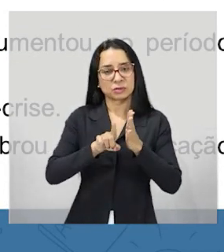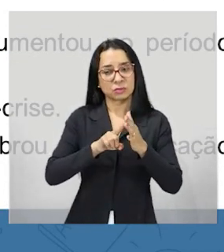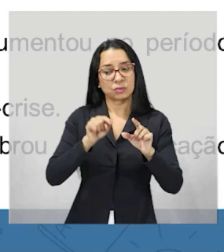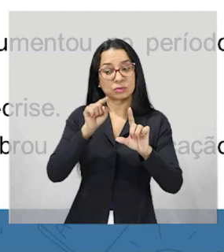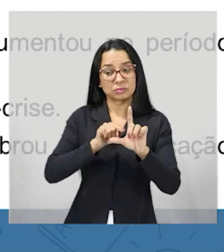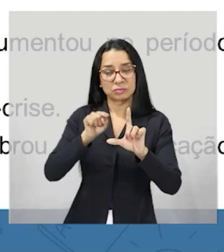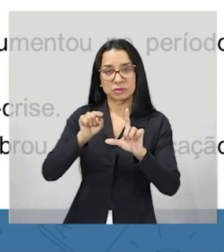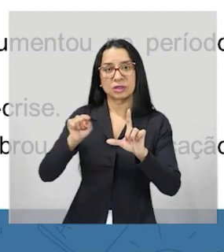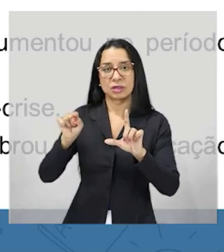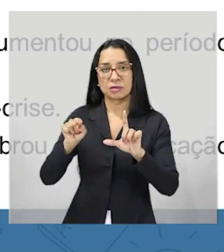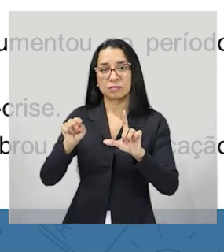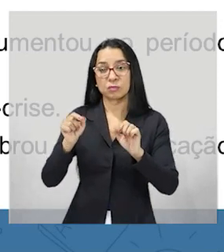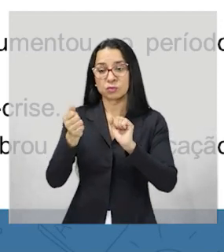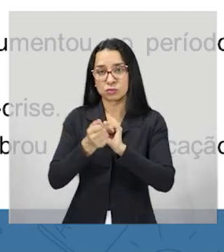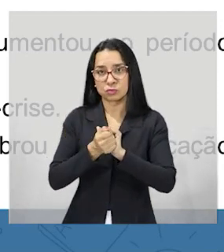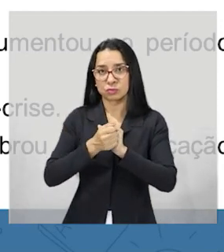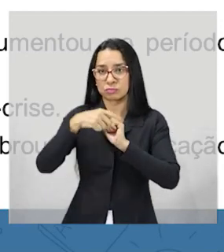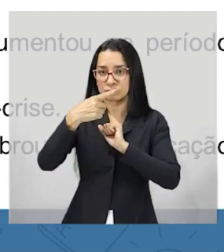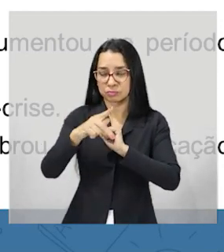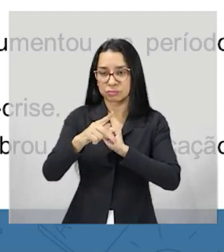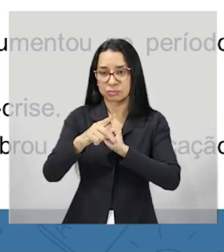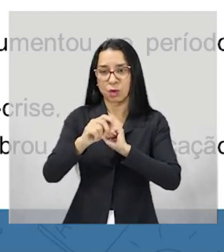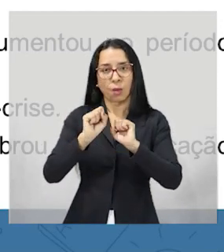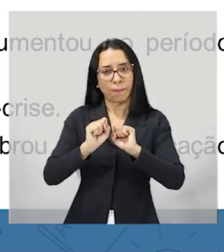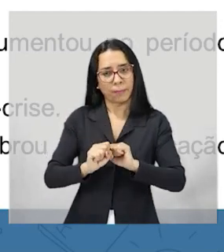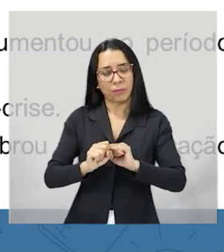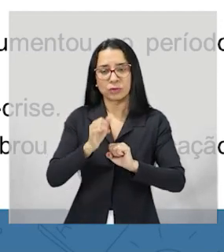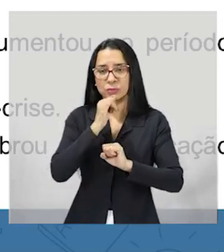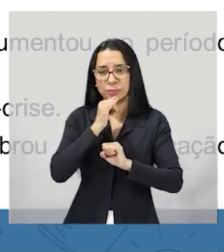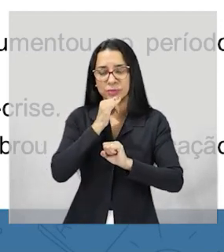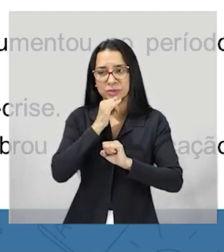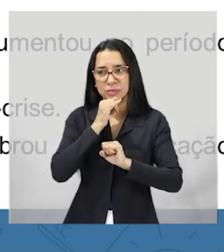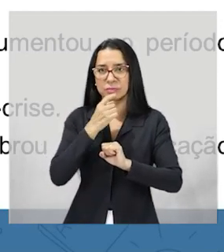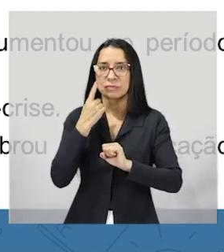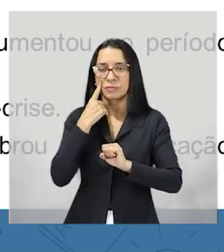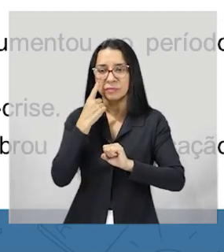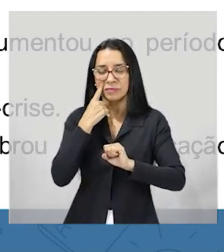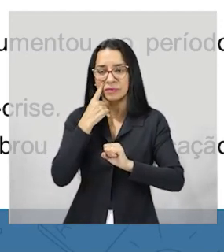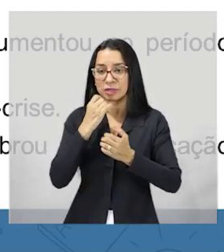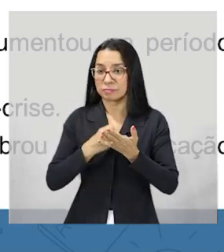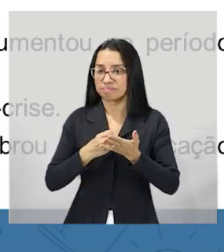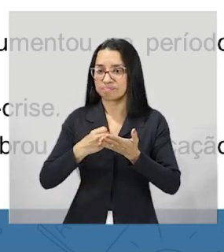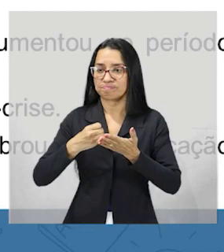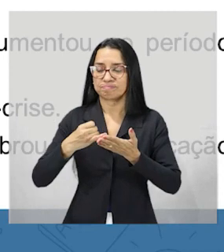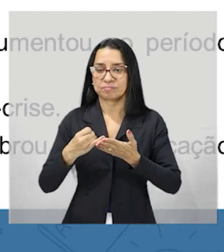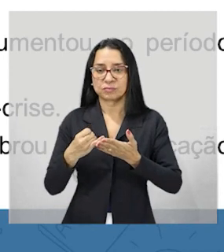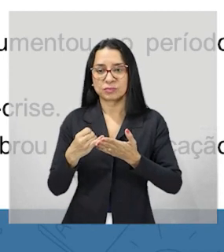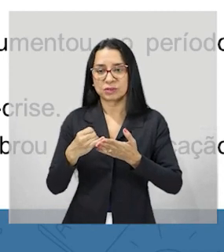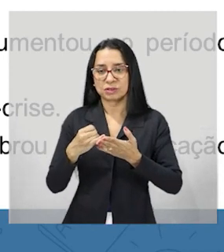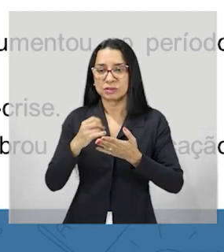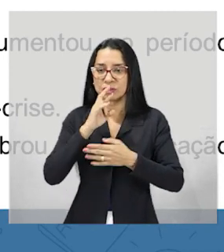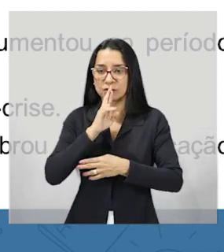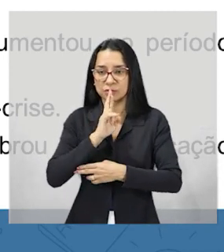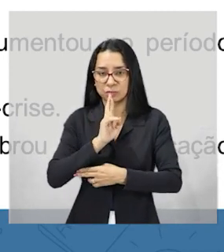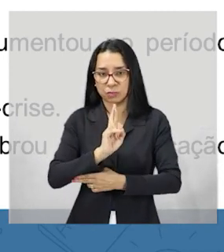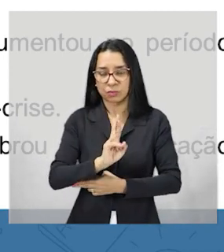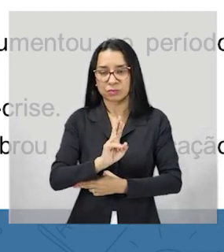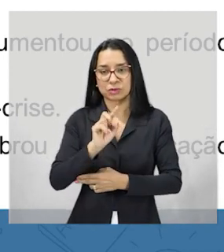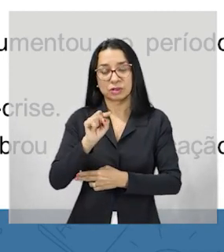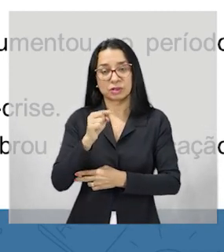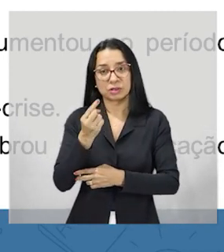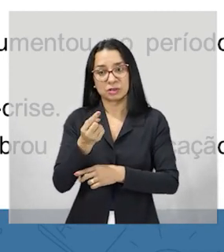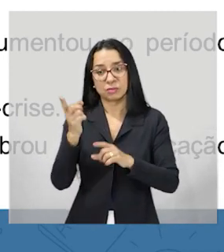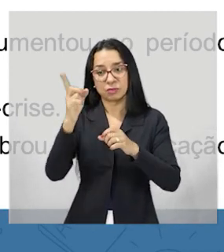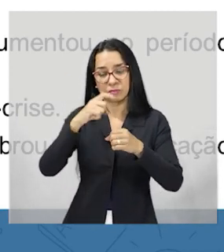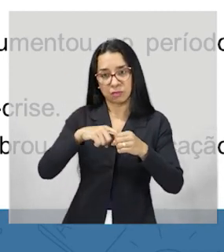contigo. Você pode ir por duas vias. Você pode analisar inicialmente a alternativa e depois